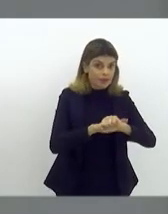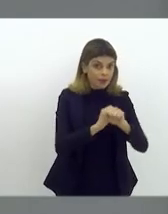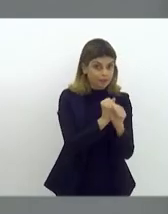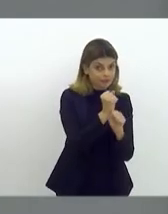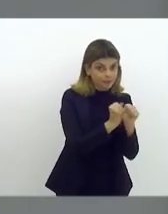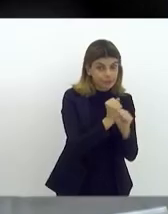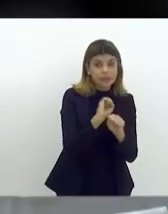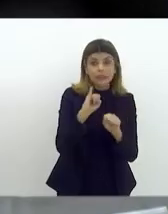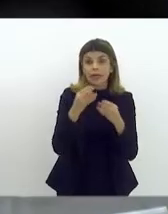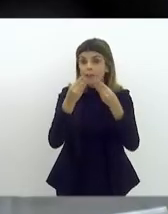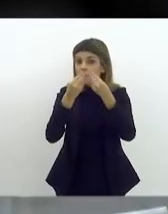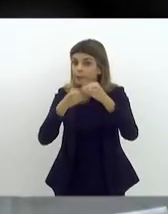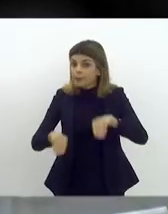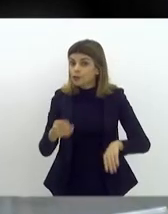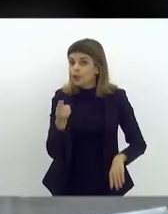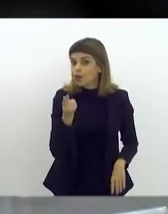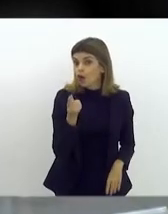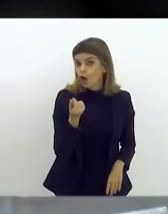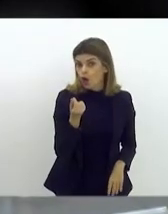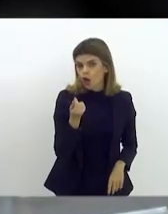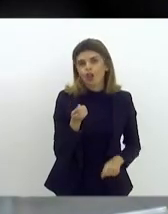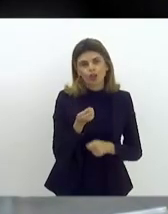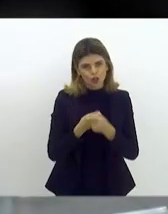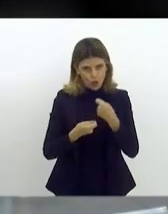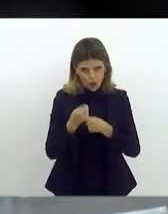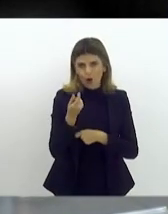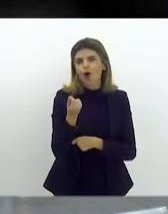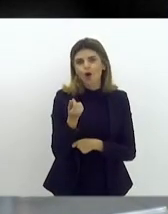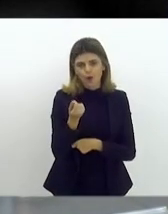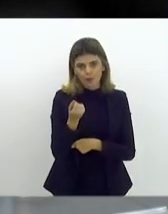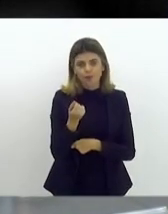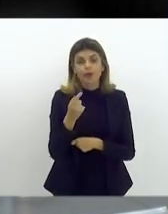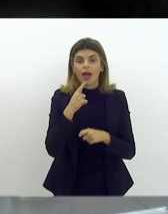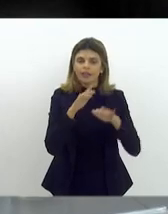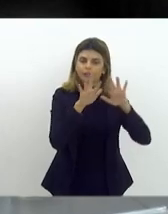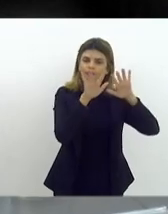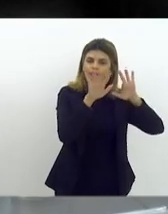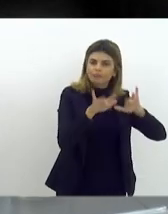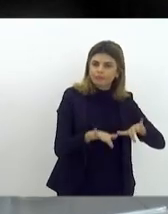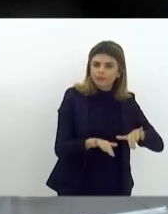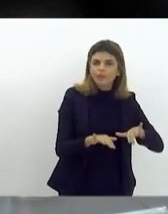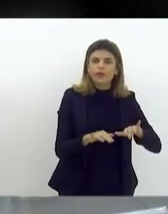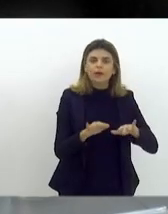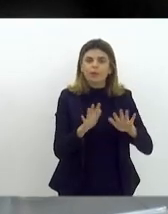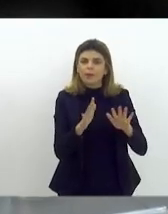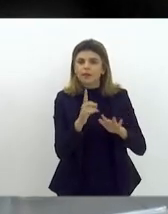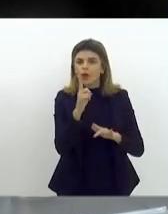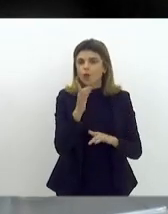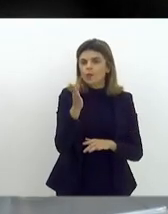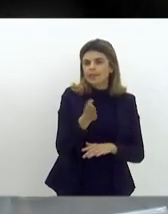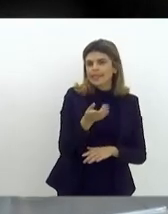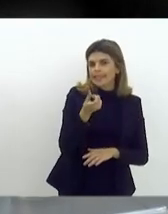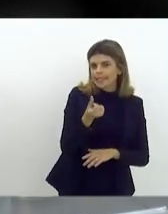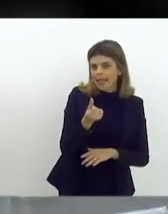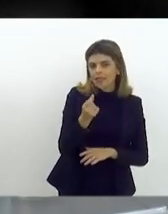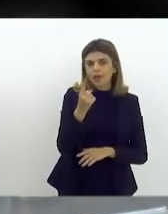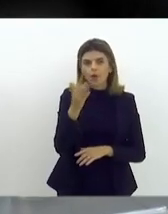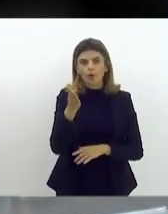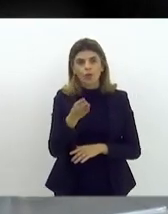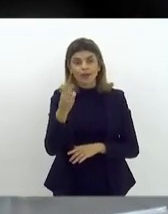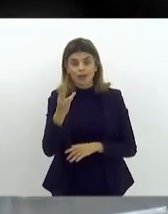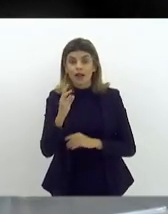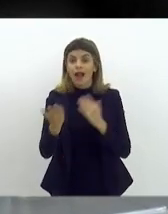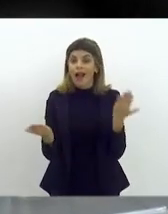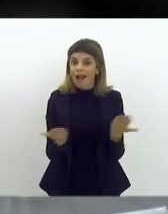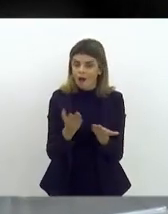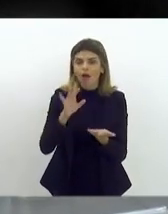se resultar prejuízo econômico então na redação originária a gente tinha uma causa de aumento de pena de um sexto é um terço que foi majorada para